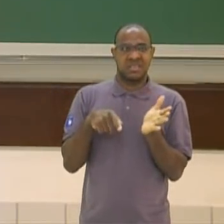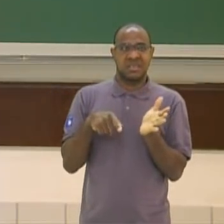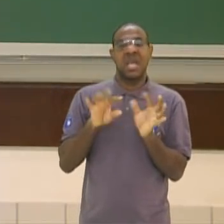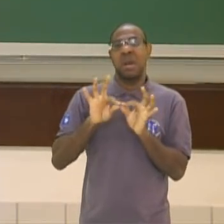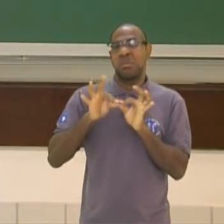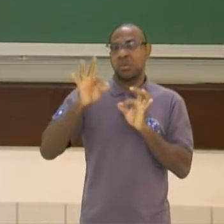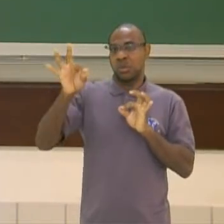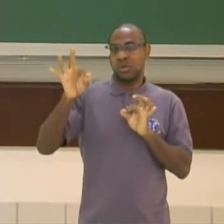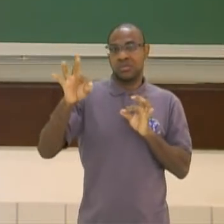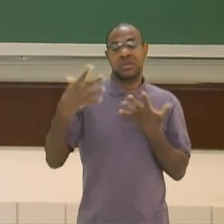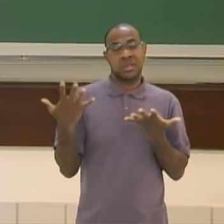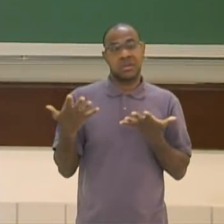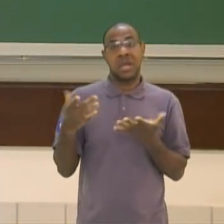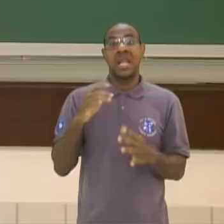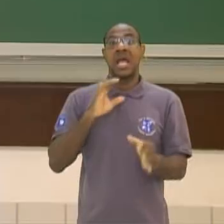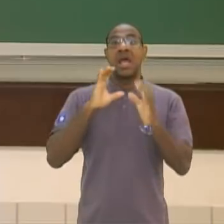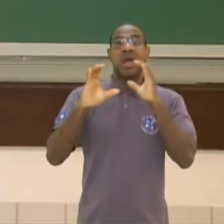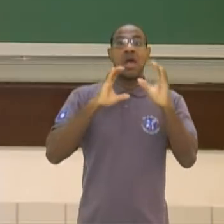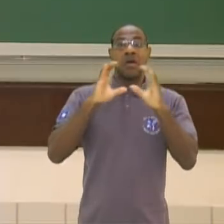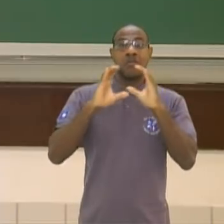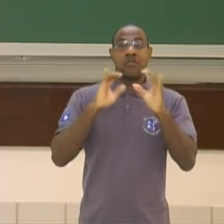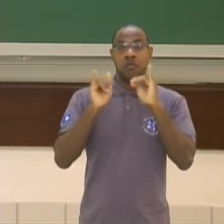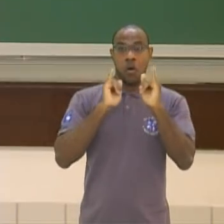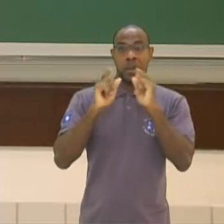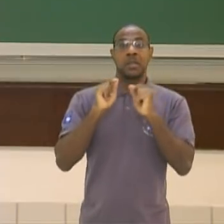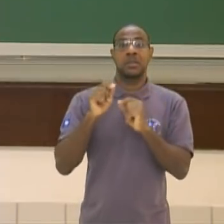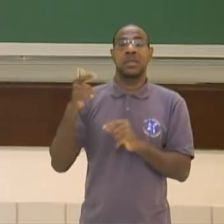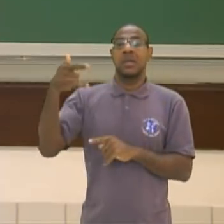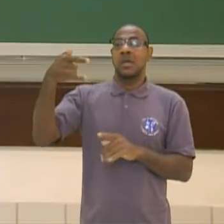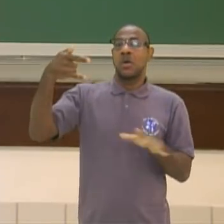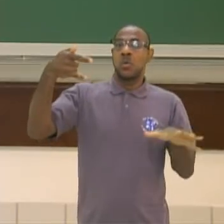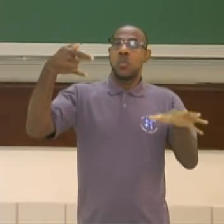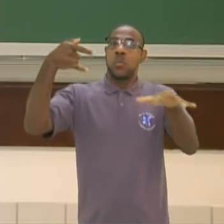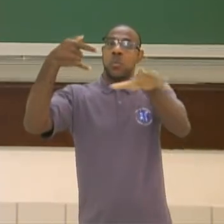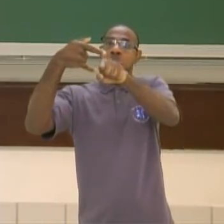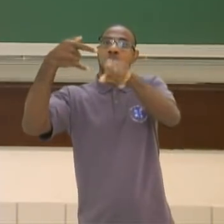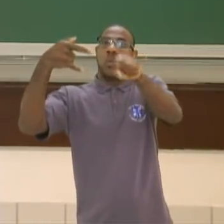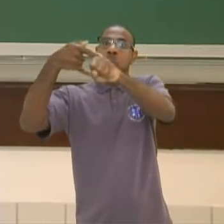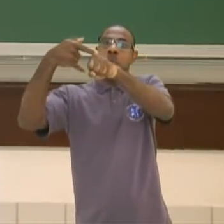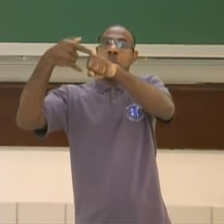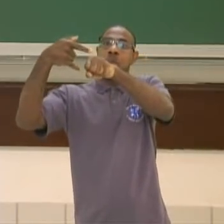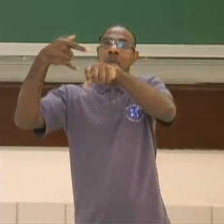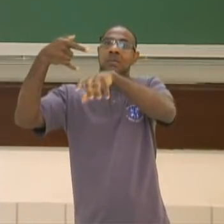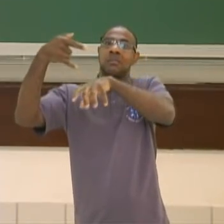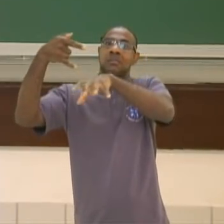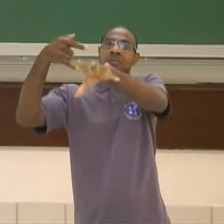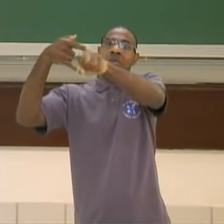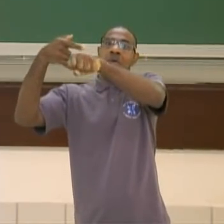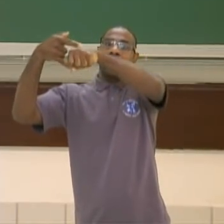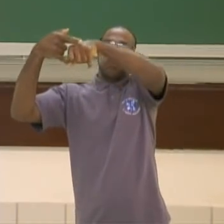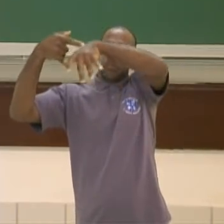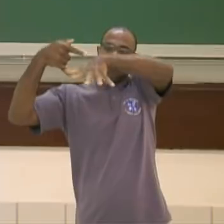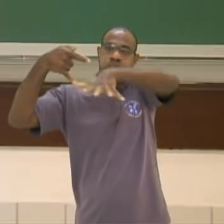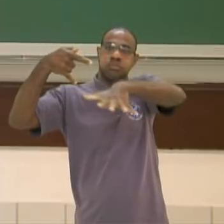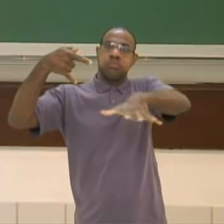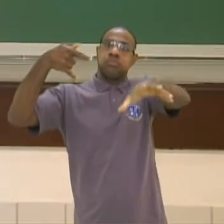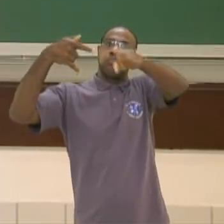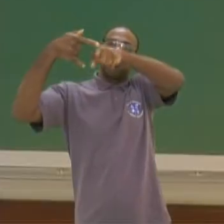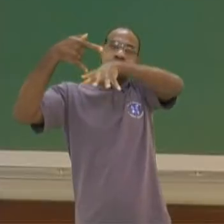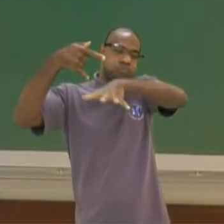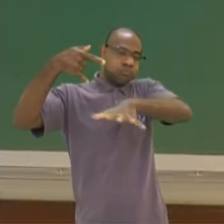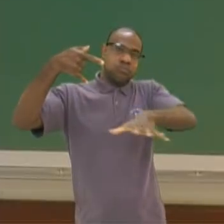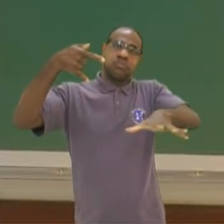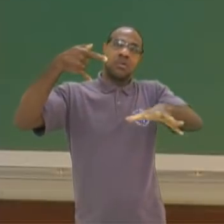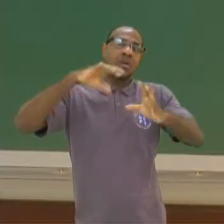longe. Então, essas informações são levadas até o satélite e retransmitidas para o país, para o mundo todo.